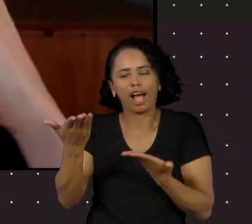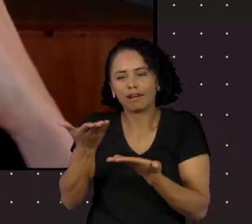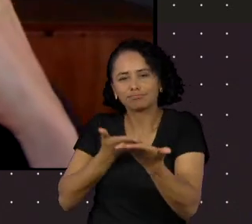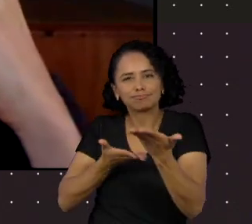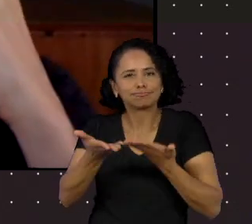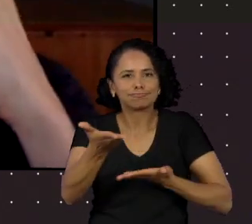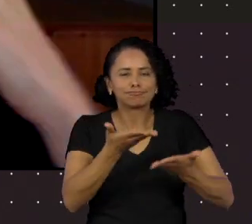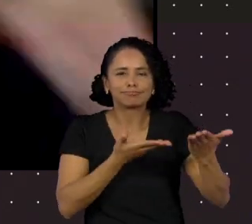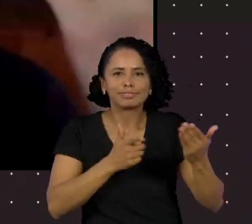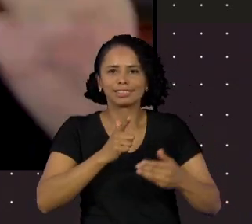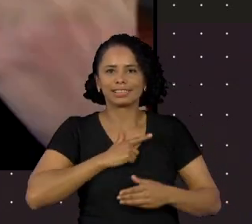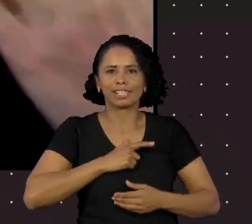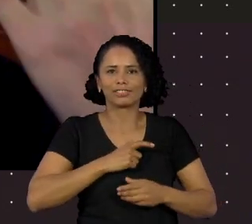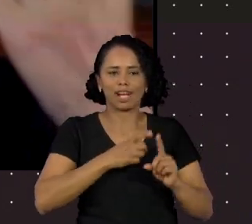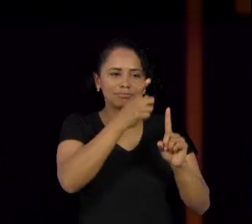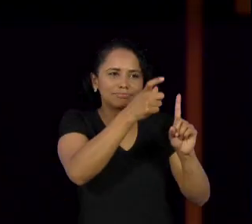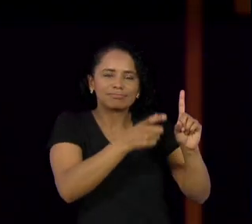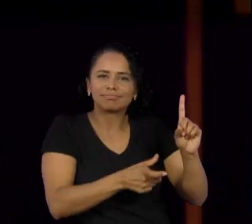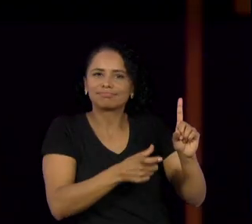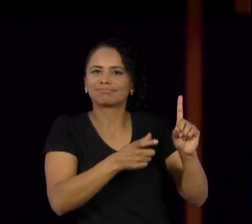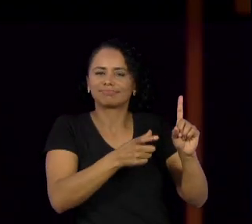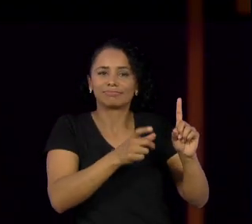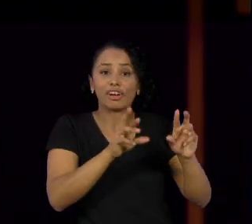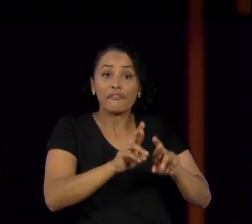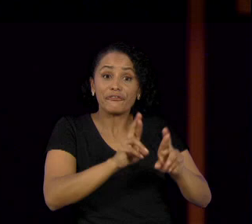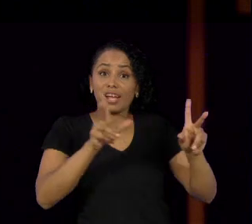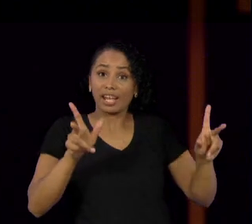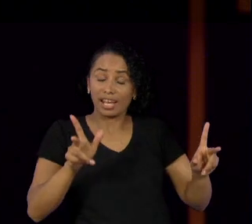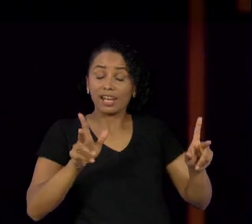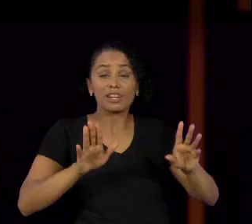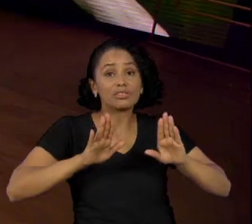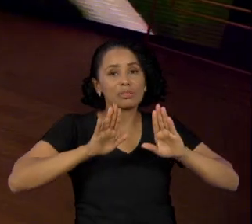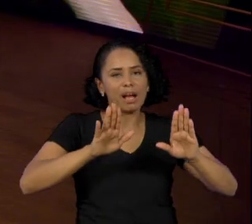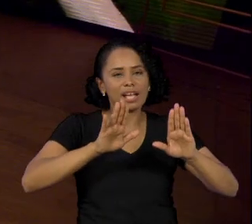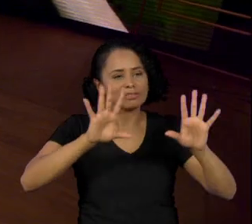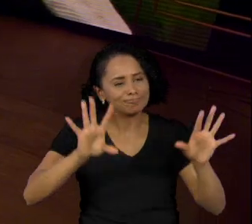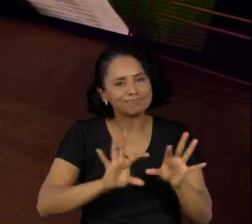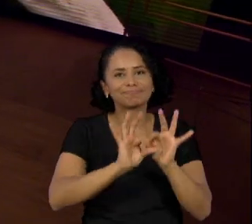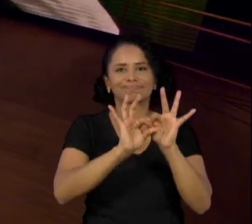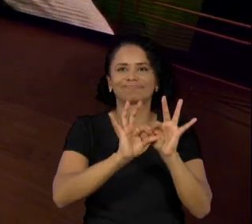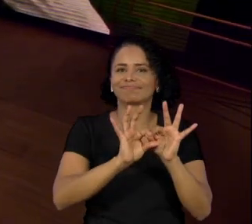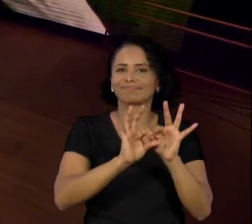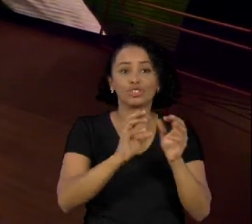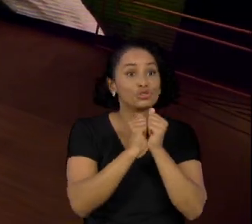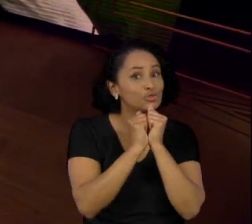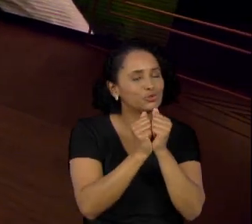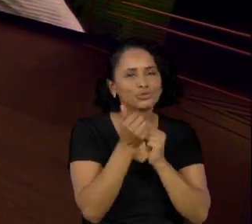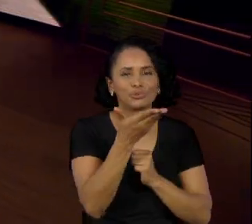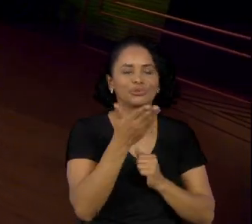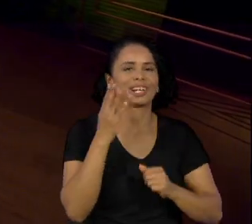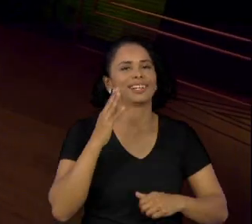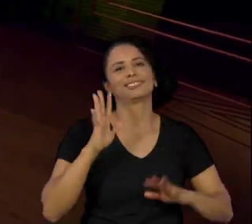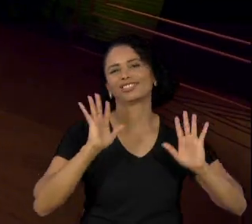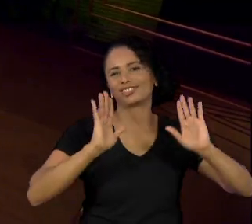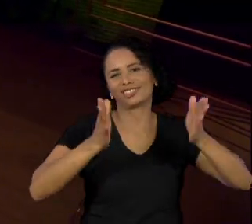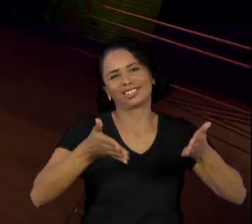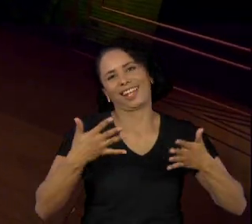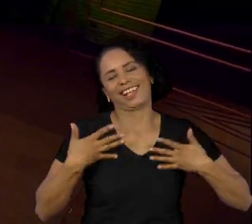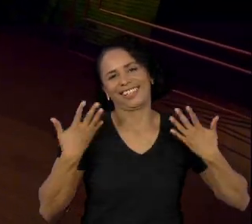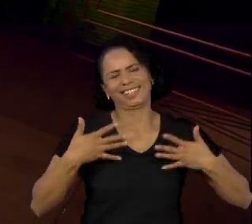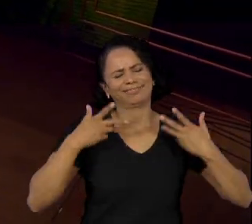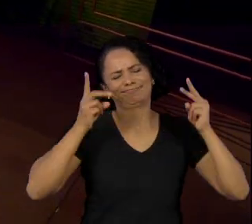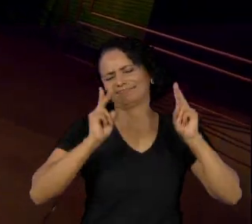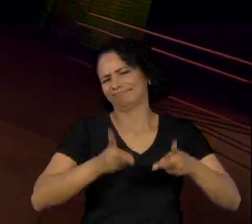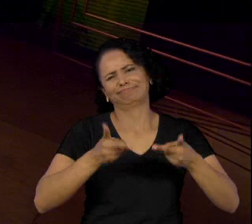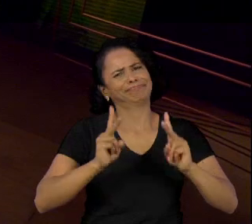tão opostas e ao mesmo tempo tão complementares. E contracenar com ela era uma alegria, assim, sempre. Sempre,